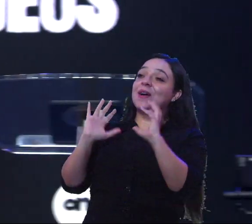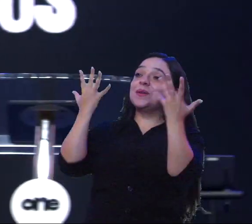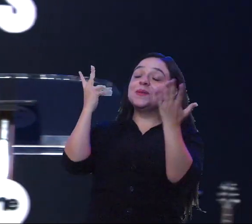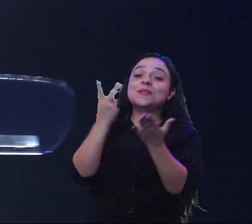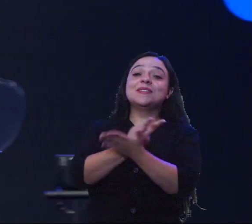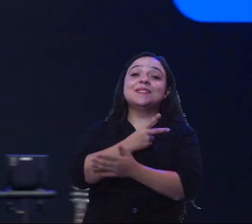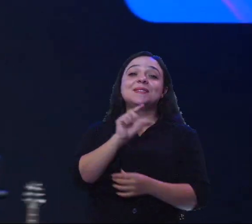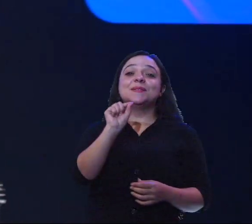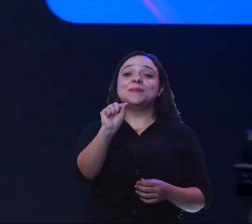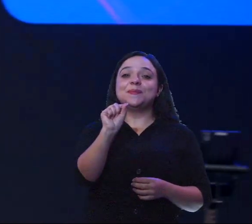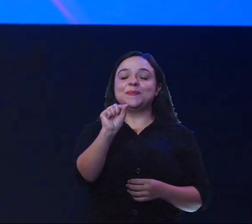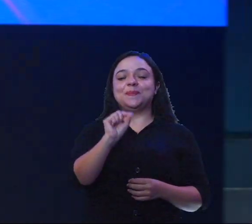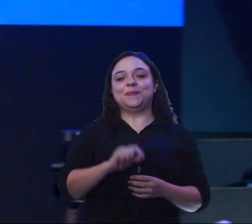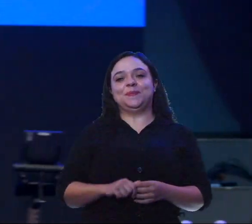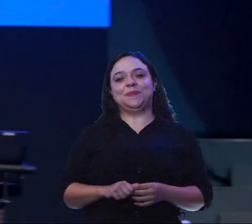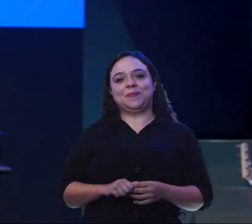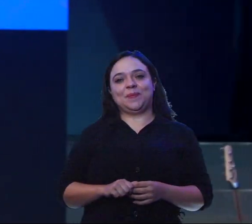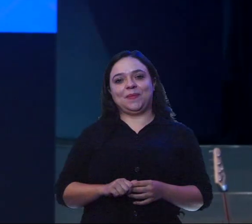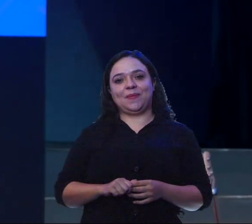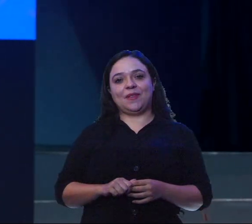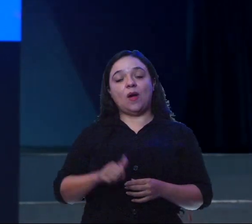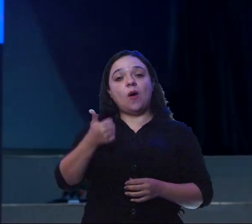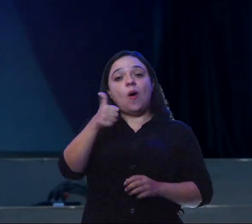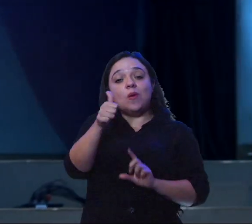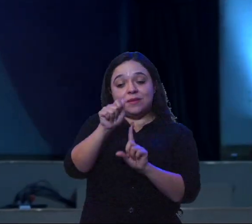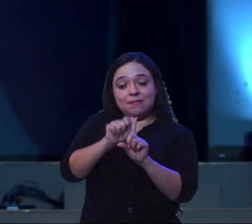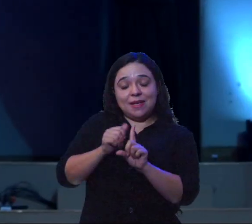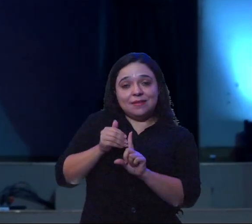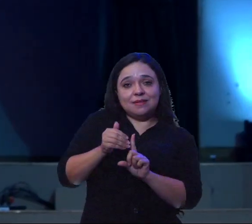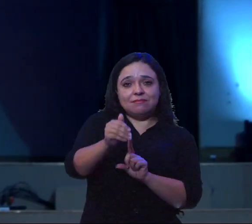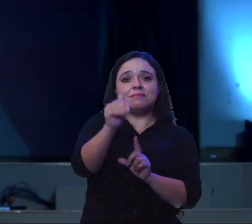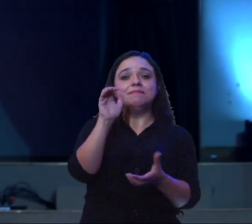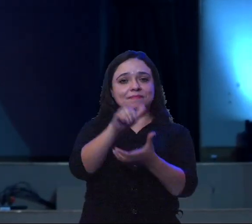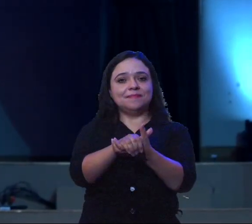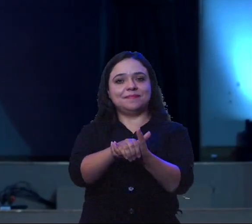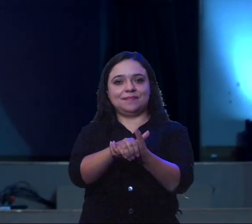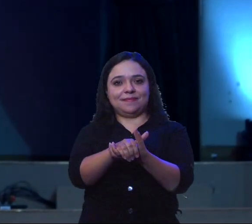legal? Em 11 meses eles casaram.